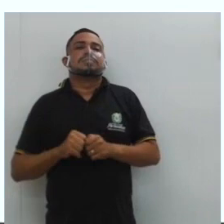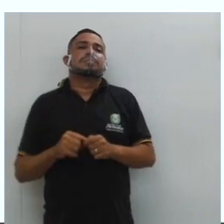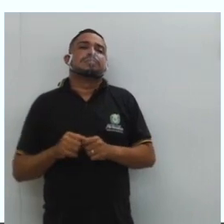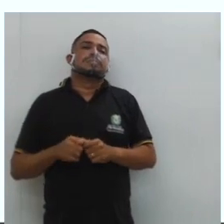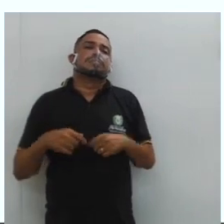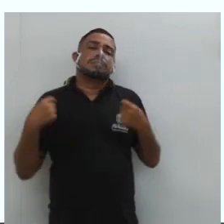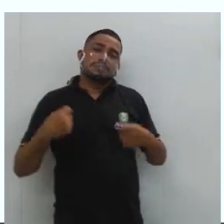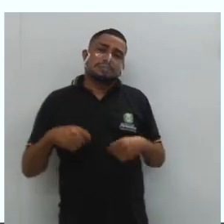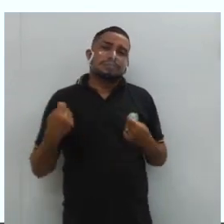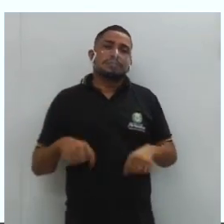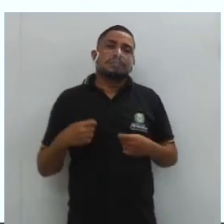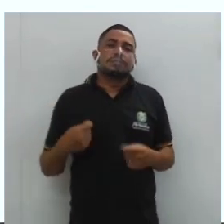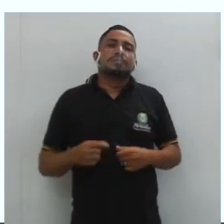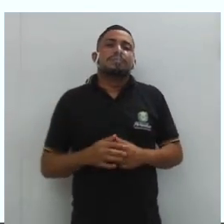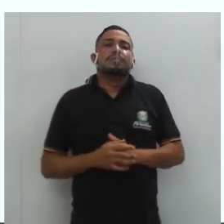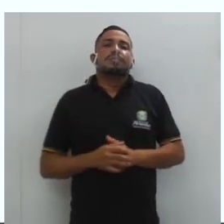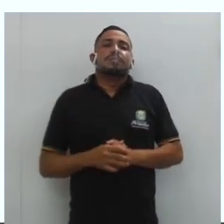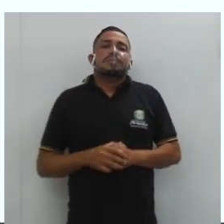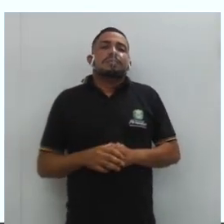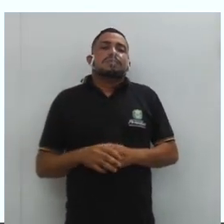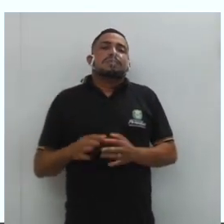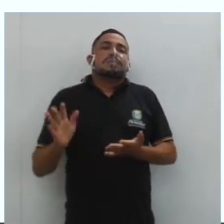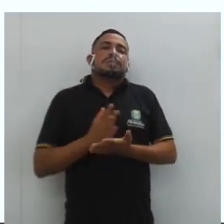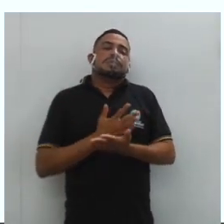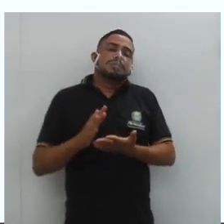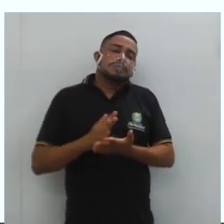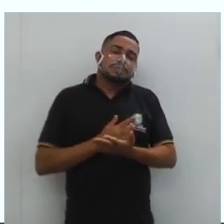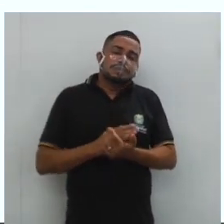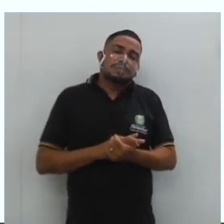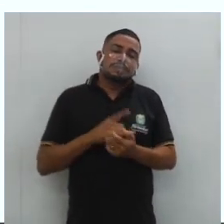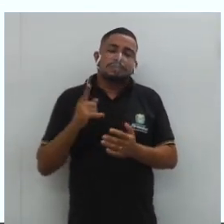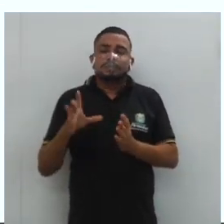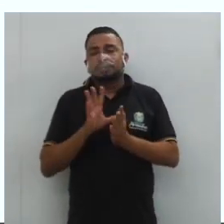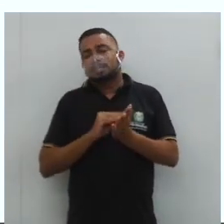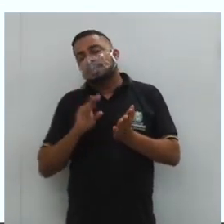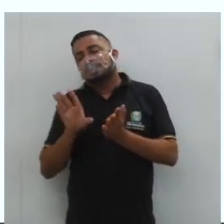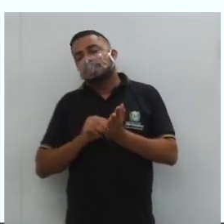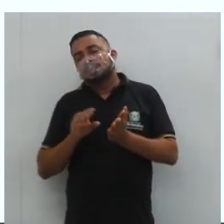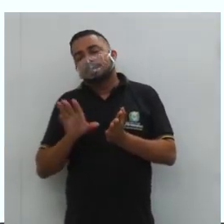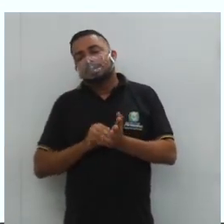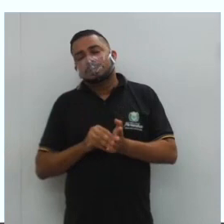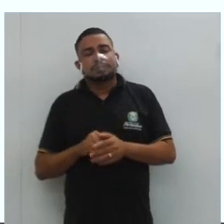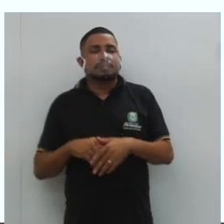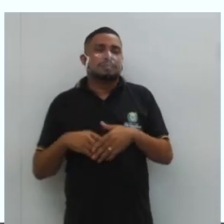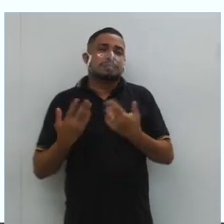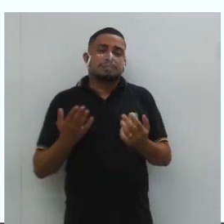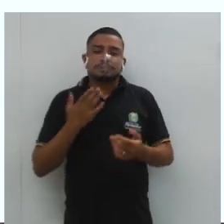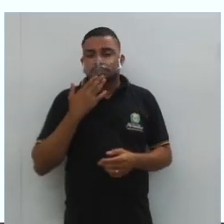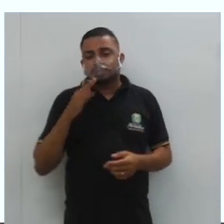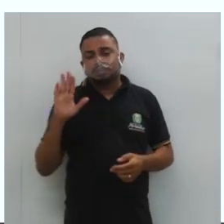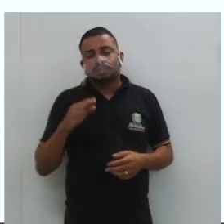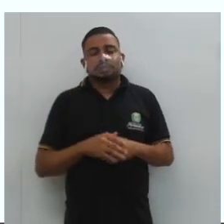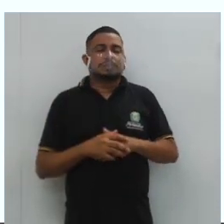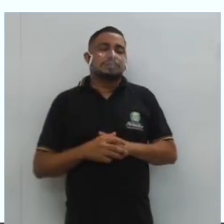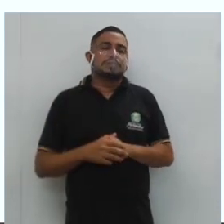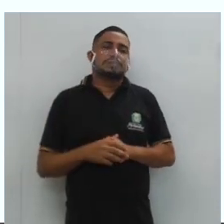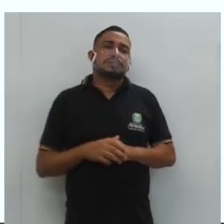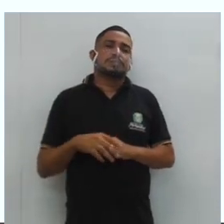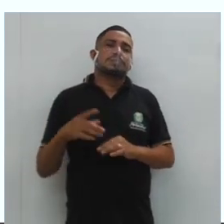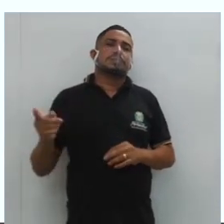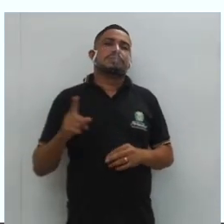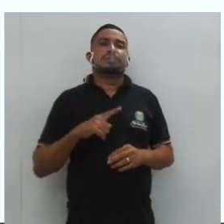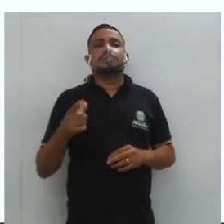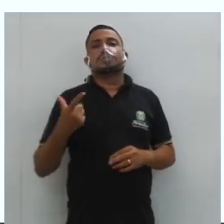vai fazer o corte necessário, que às vezes uma cena foi gravada, mas percebe-se que